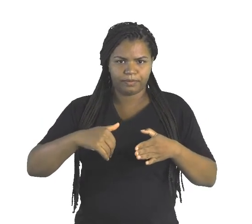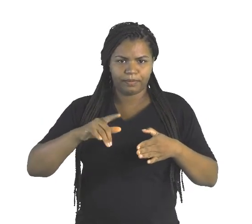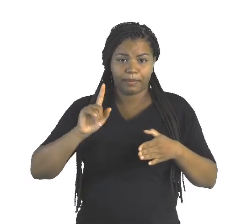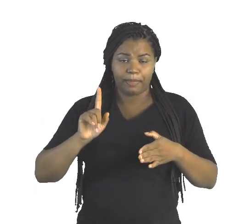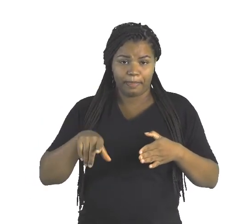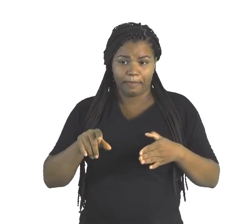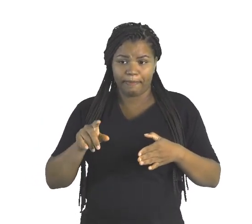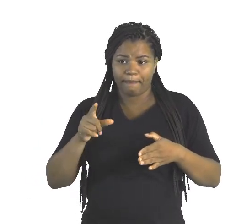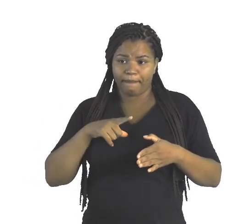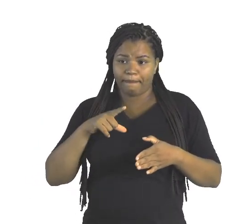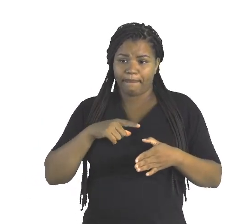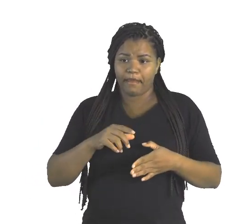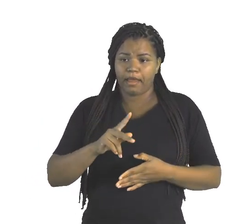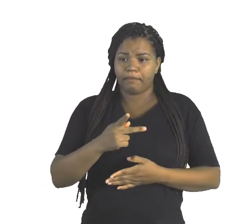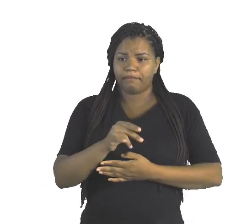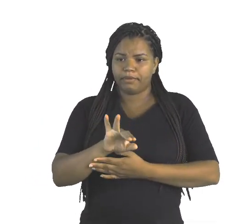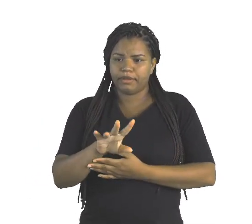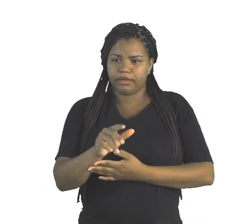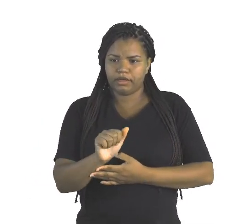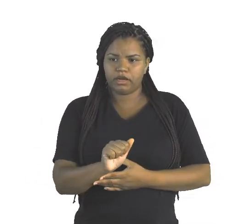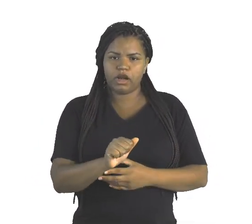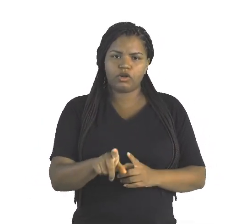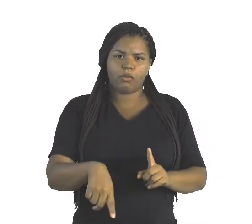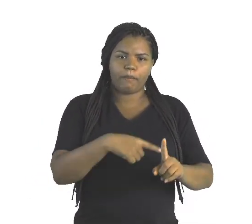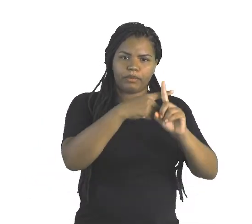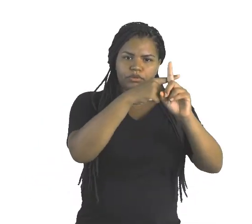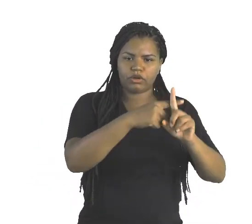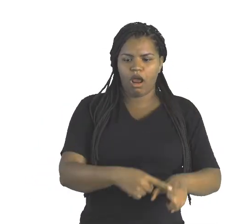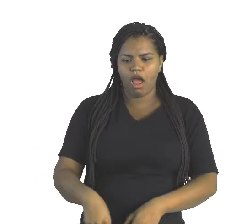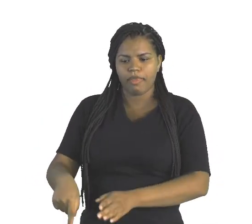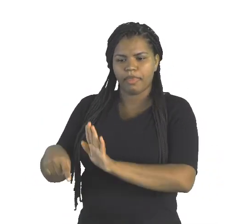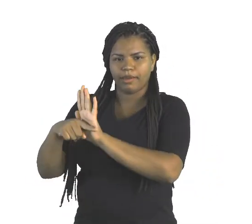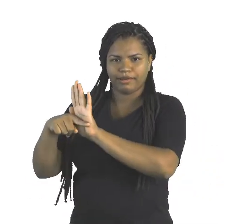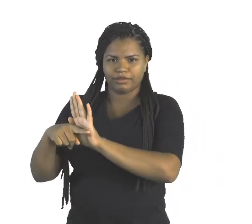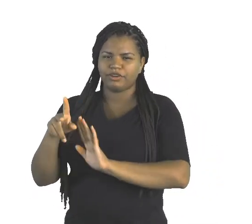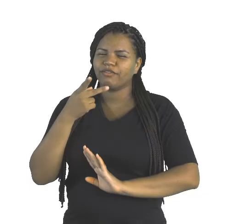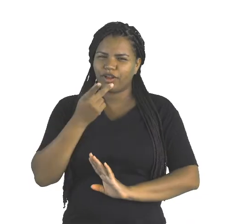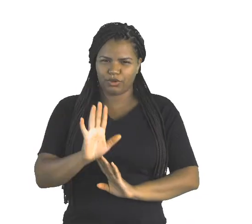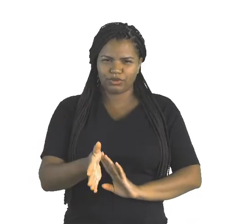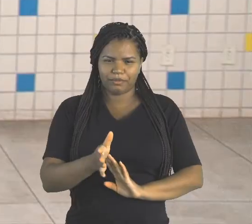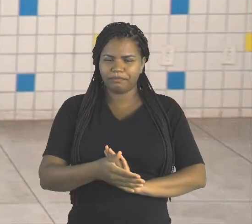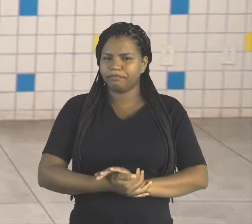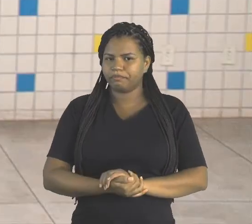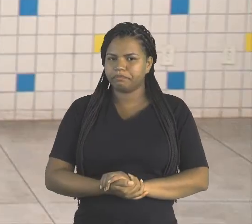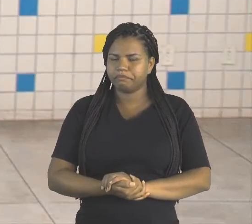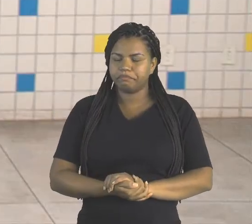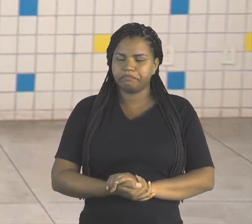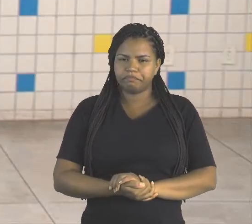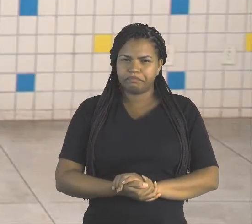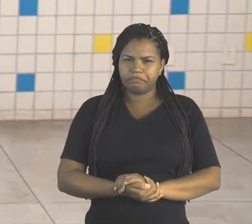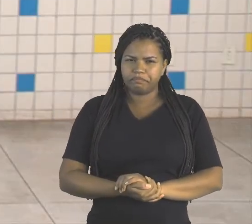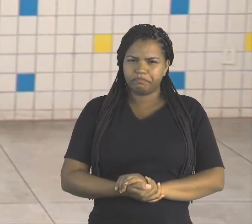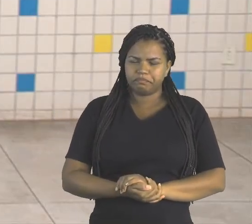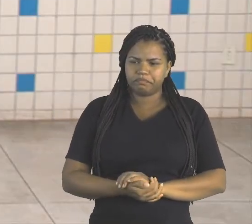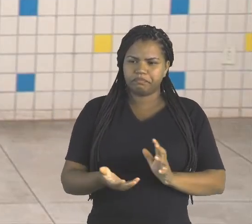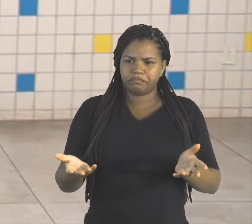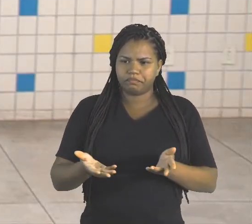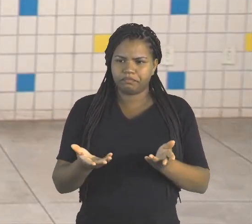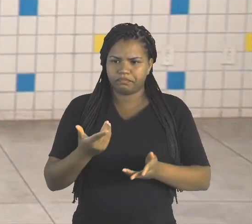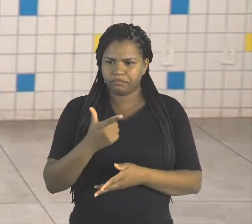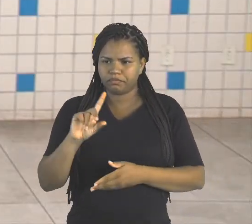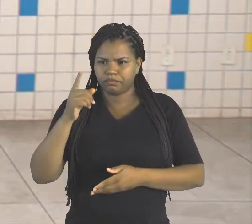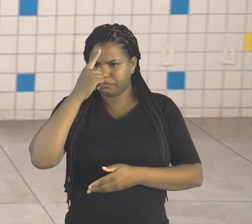uma pilha e do polo positivo para o polo negativo, como a gente já tinha falado antes. Agora olha só outra imagem